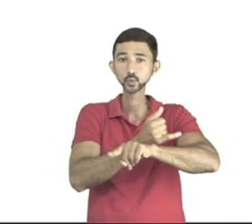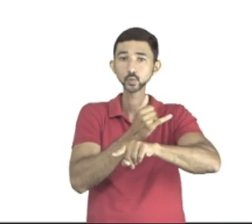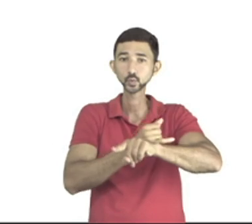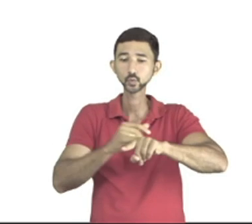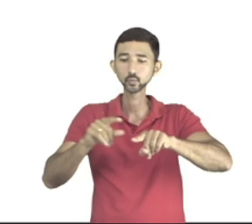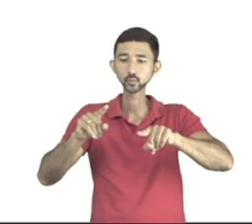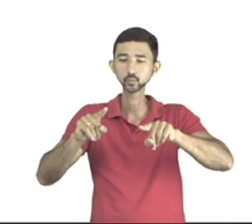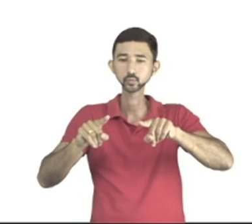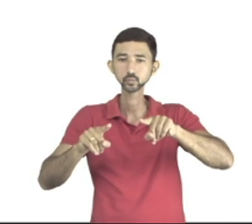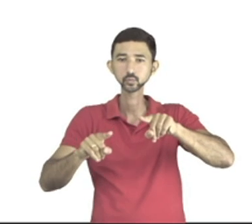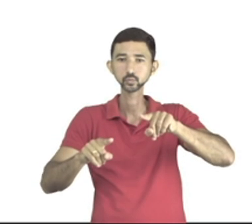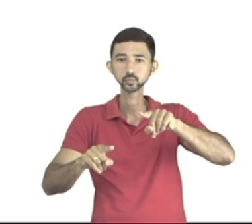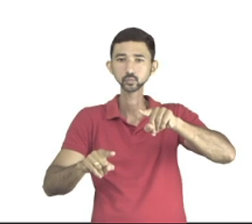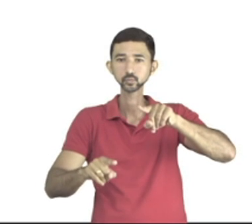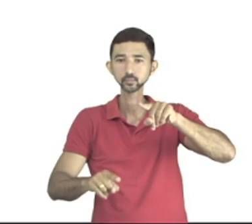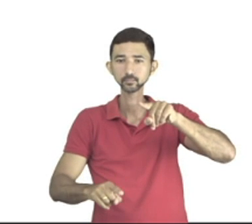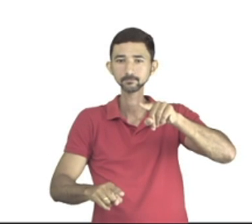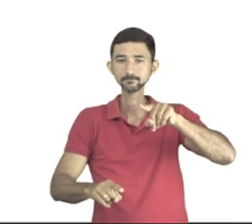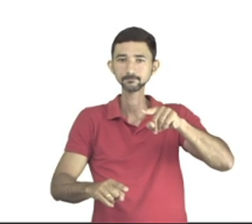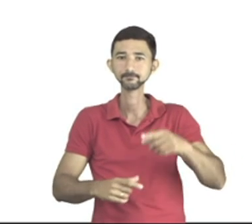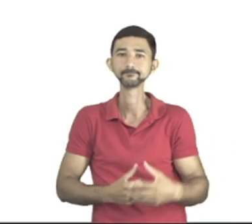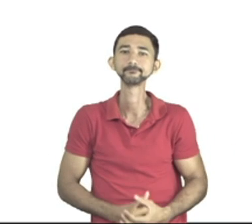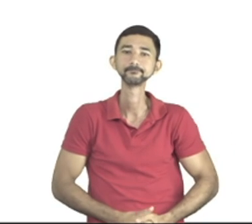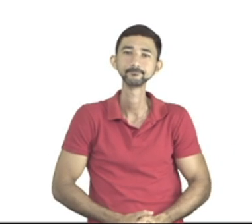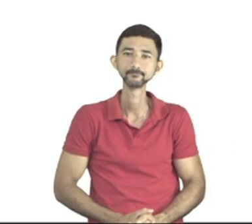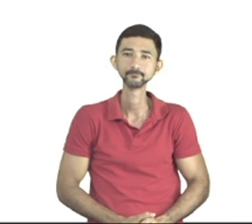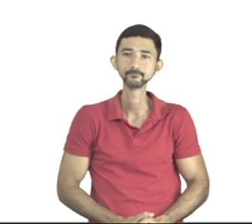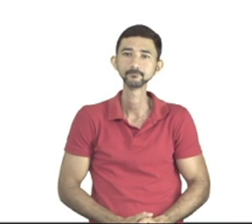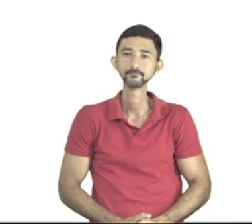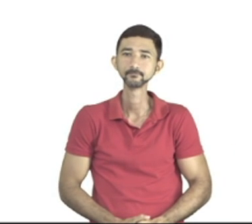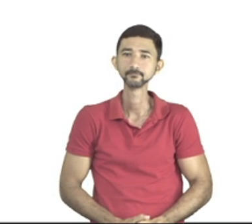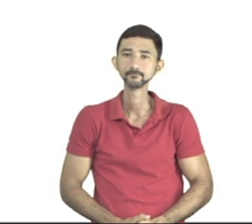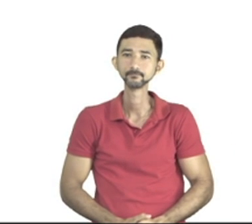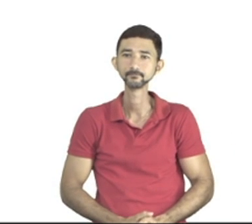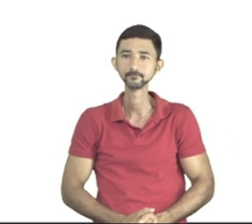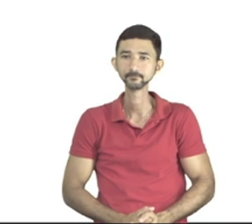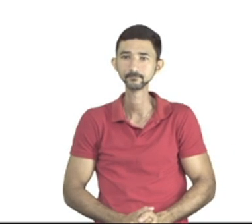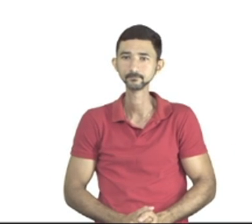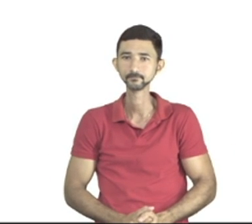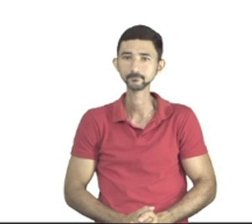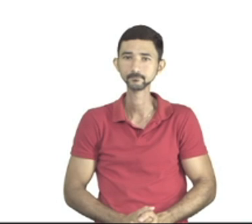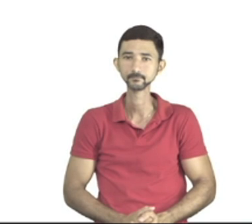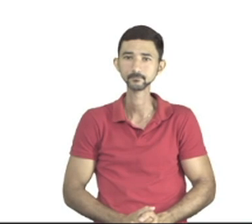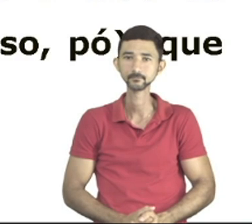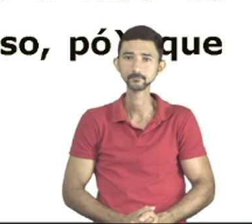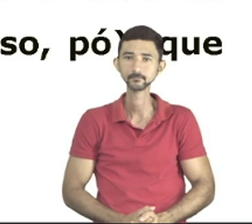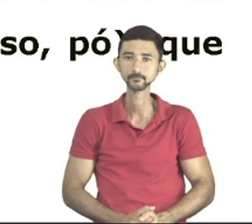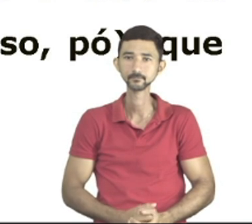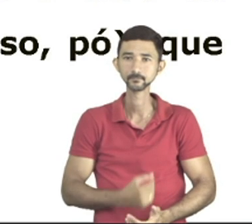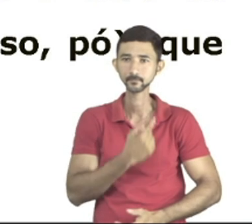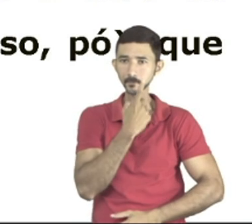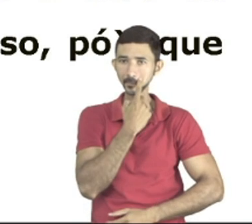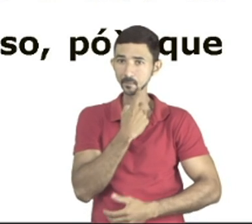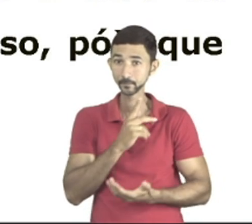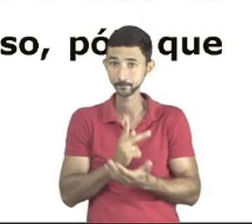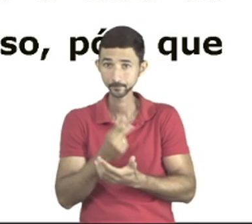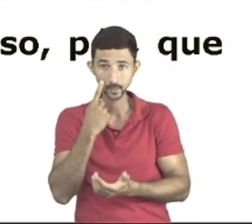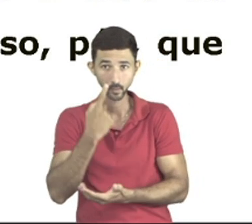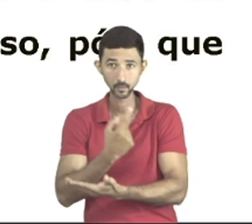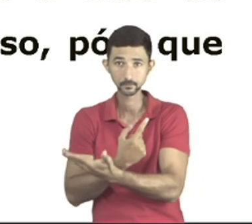porque ele tem pouca porosidade. Tá, meu amigo? É isso que a gente tinha que ver em porosidade. Vamos lá, vamos continuar